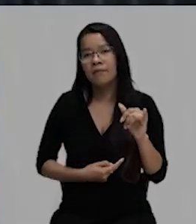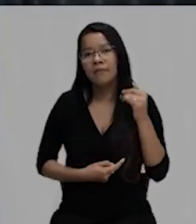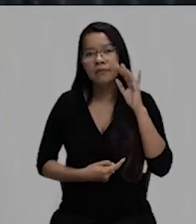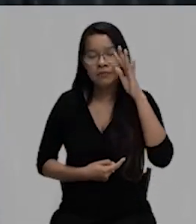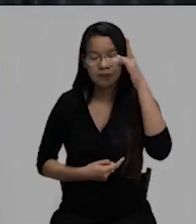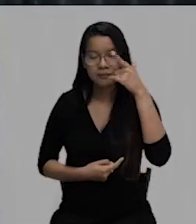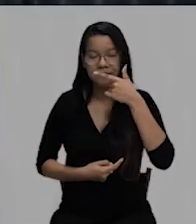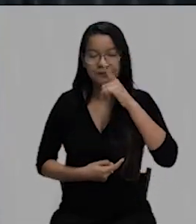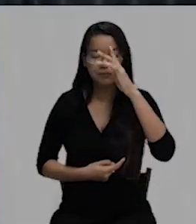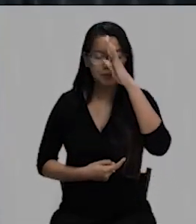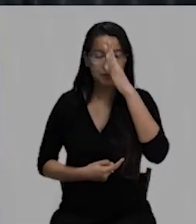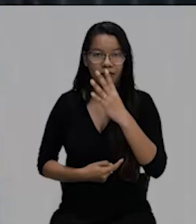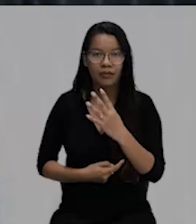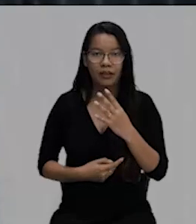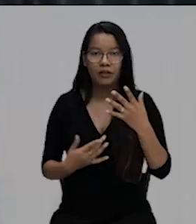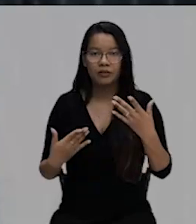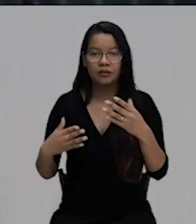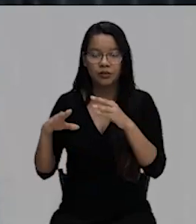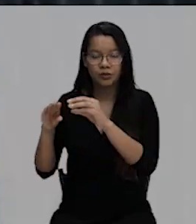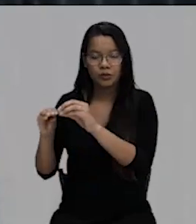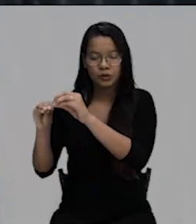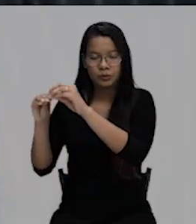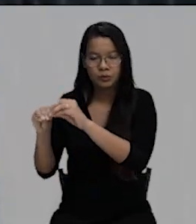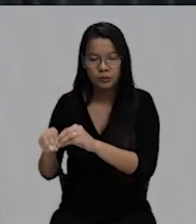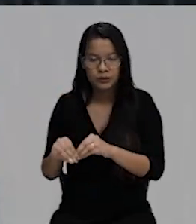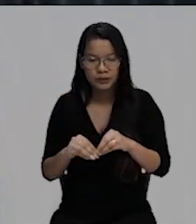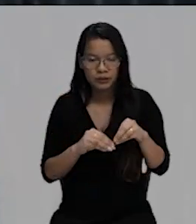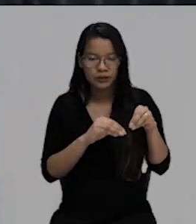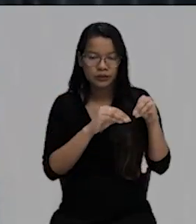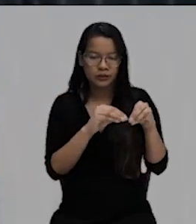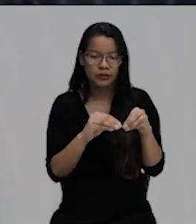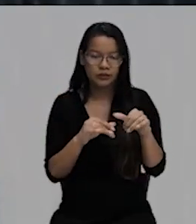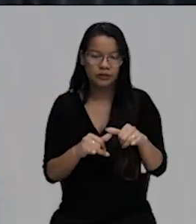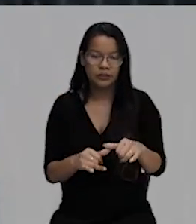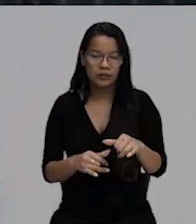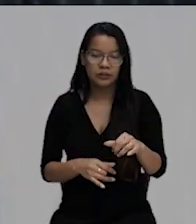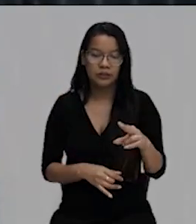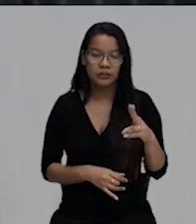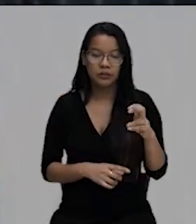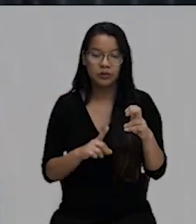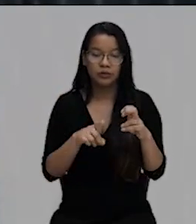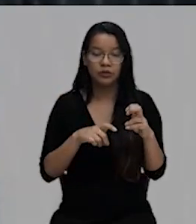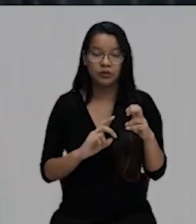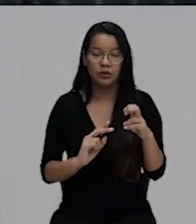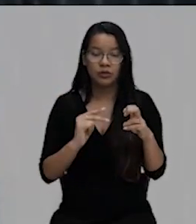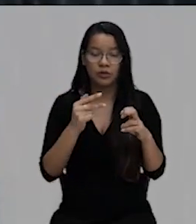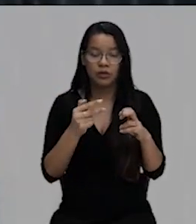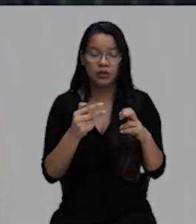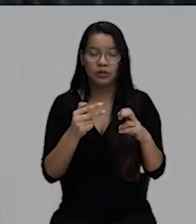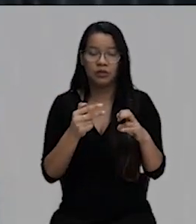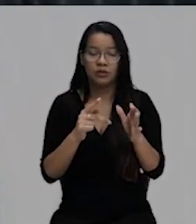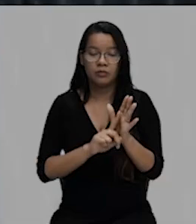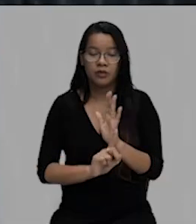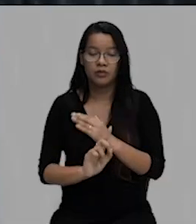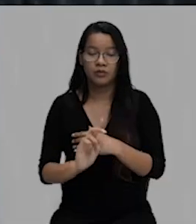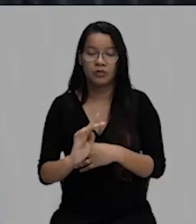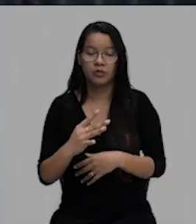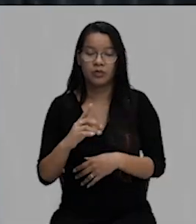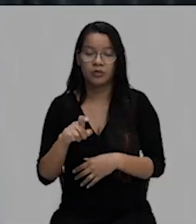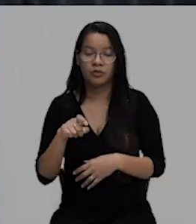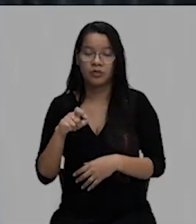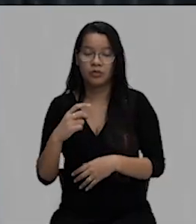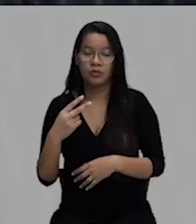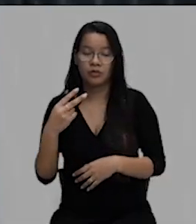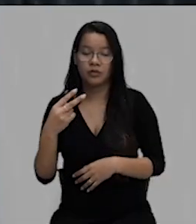resolver, tá? Então, vamos trazer todo mundo para o primeiro membro. E ficou 5x ao quadrado, que já estava, menos 4x